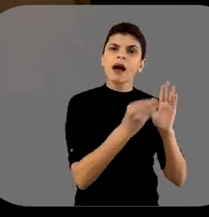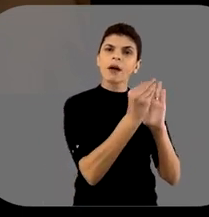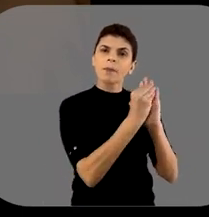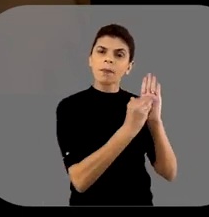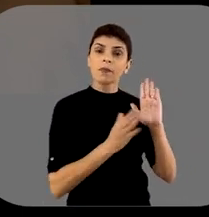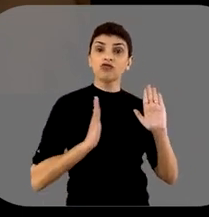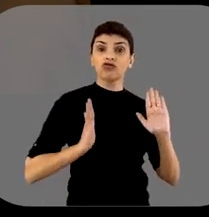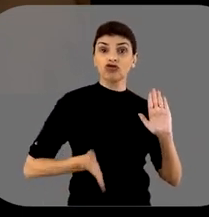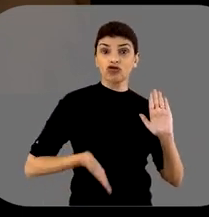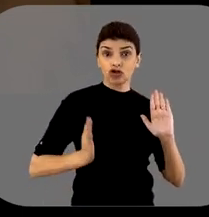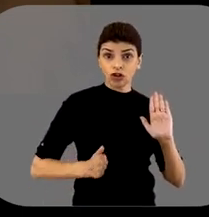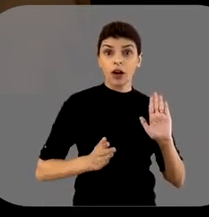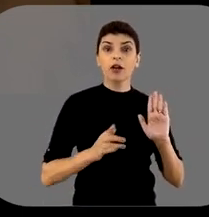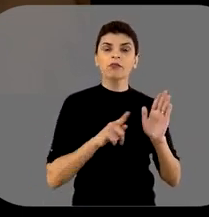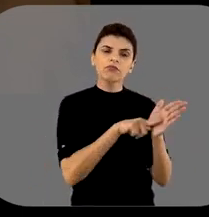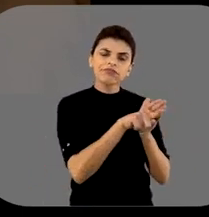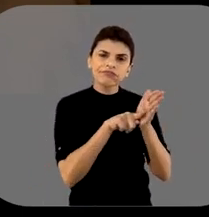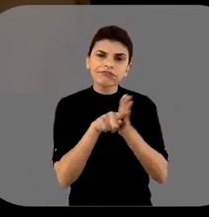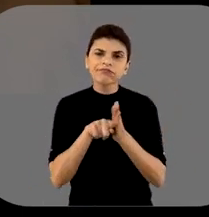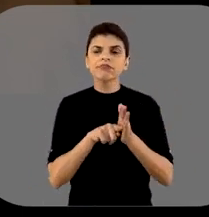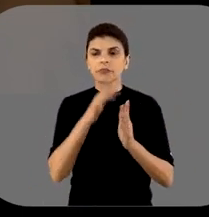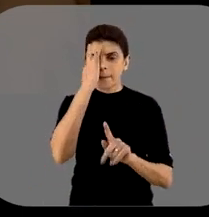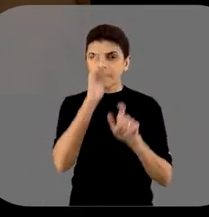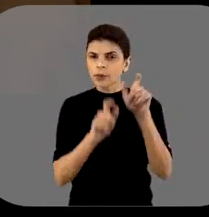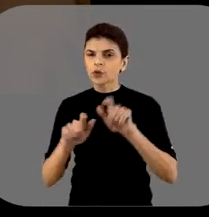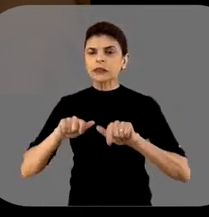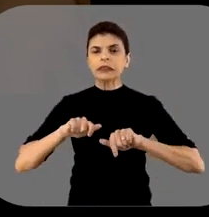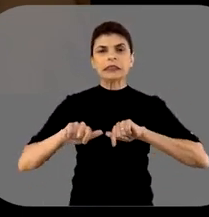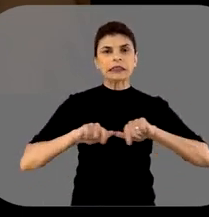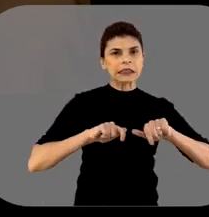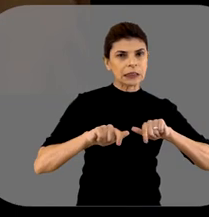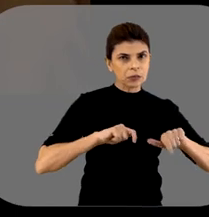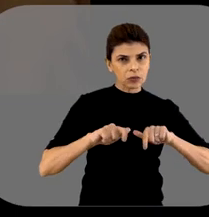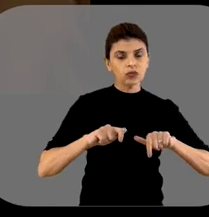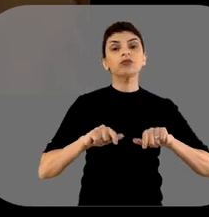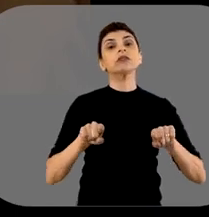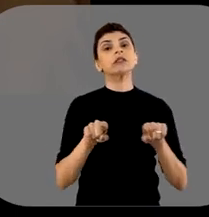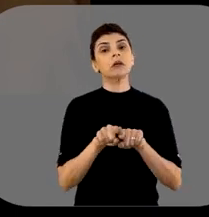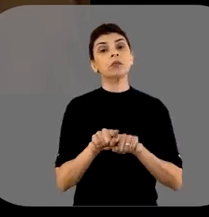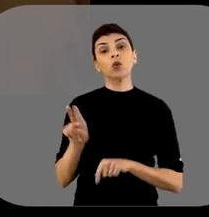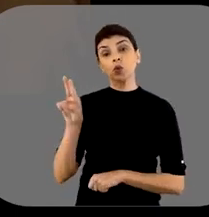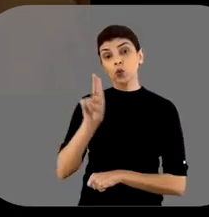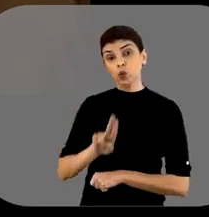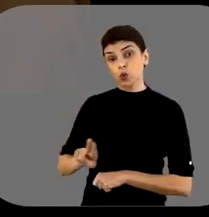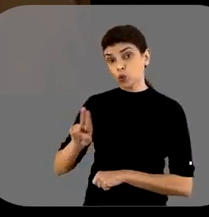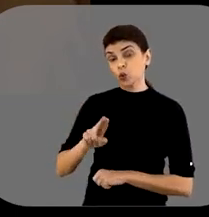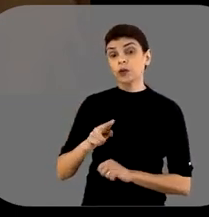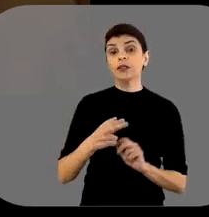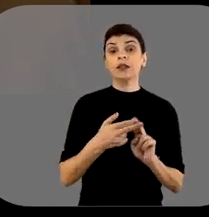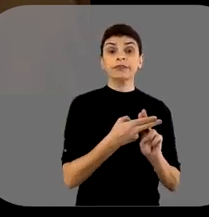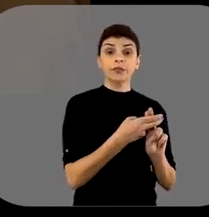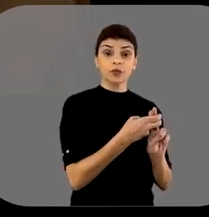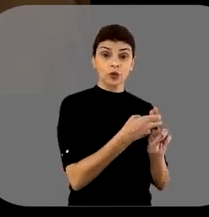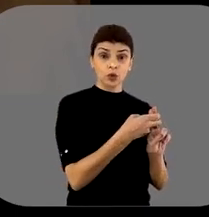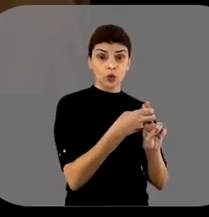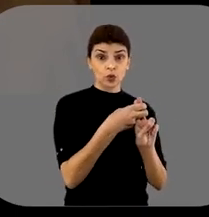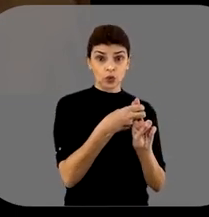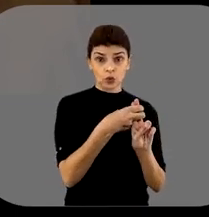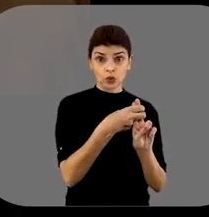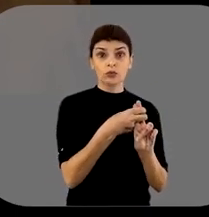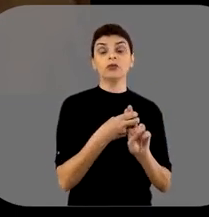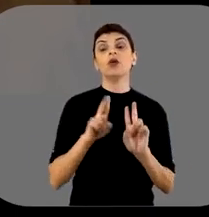né? Para uma reivindicação dos trabalhadores e dos usuários do SUS, né?